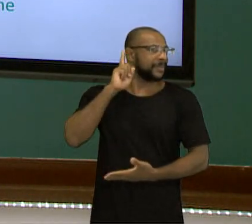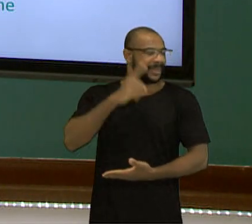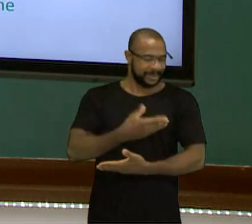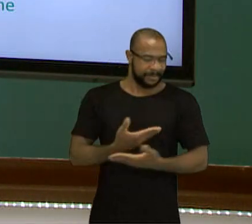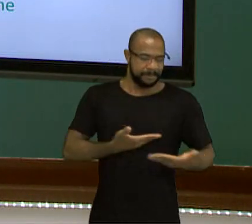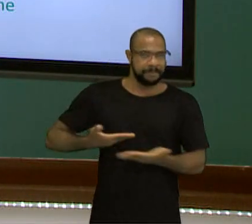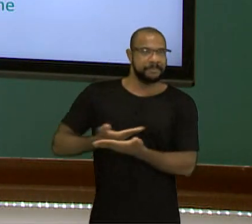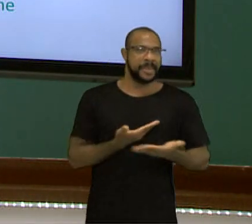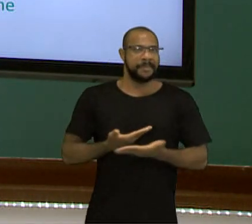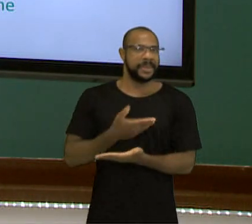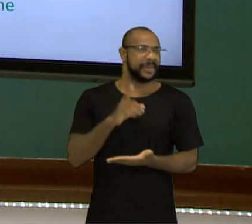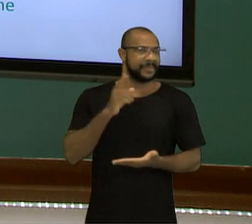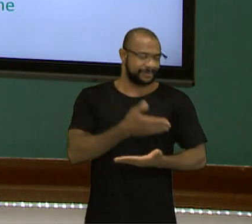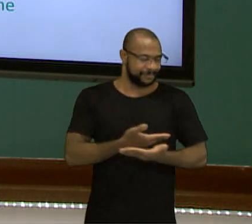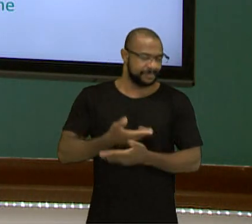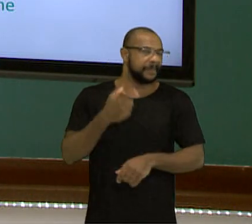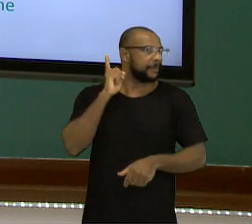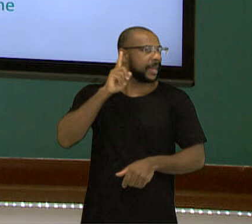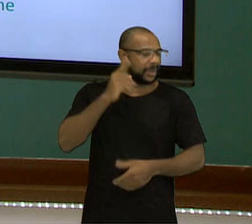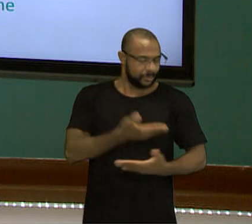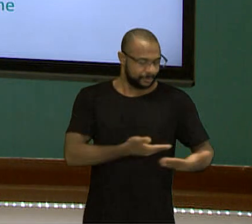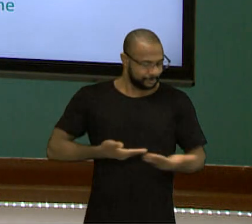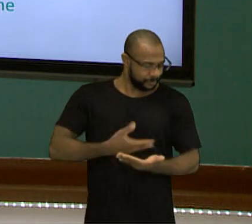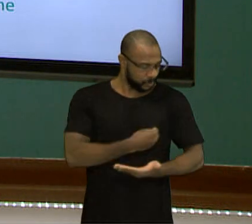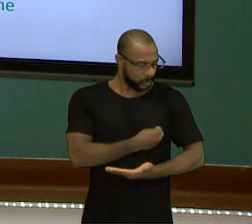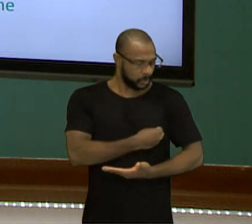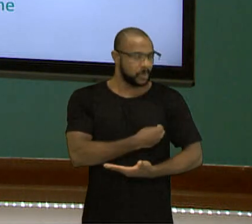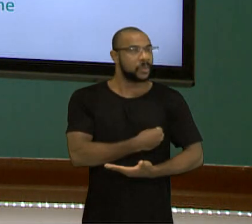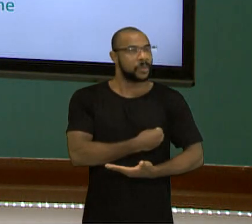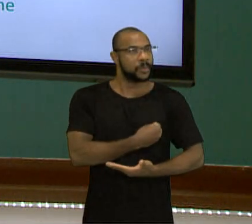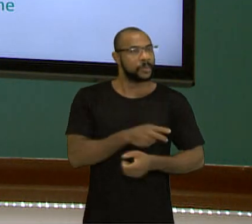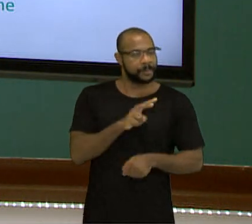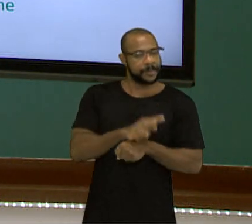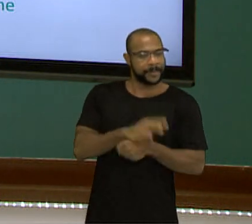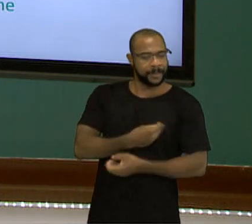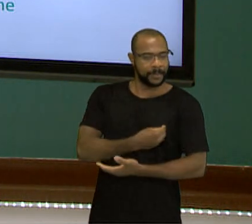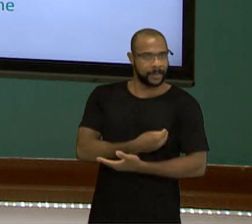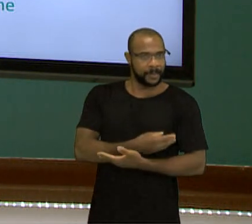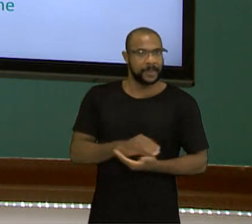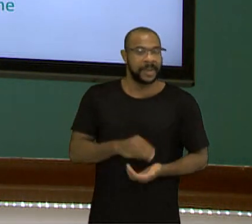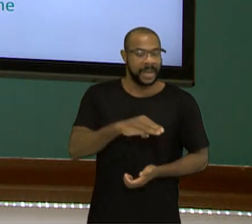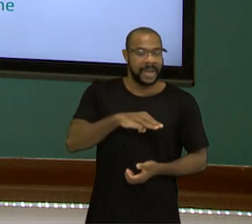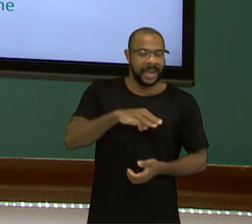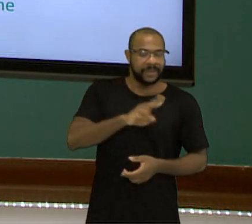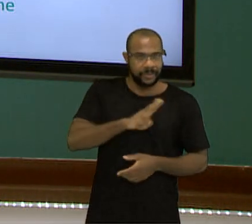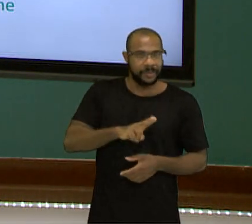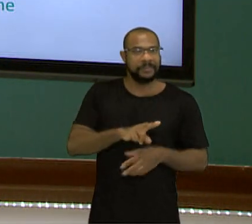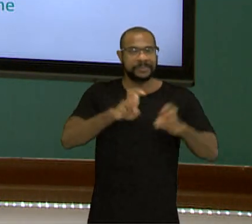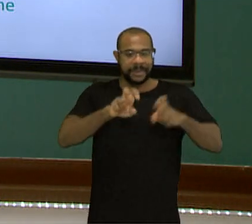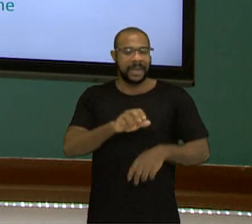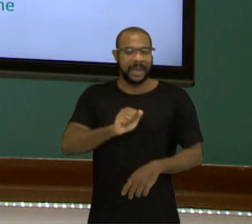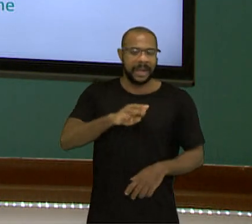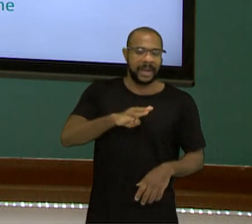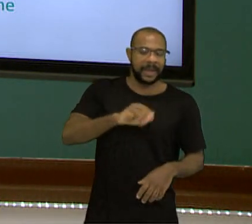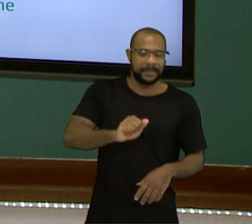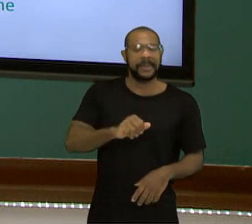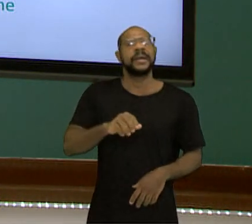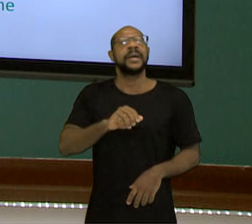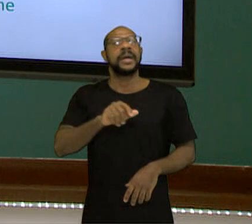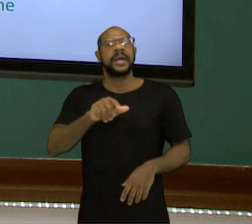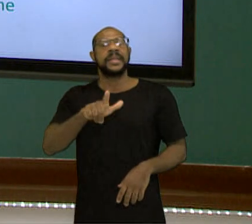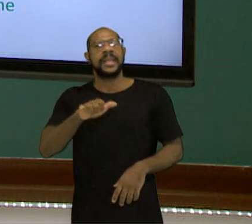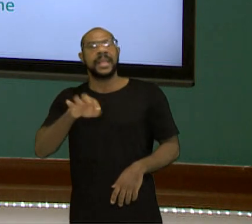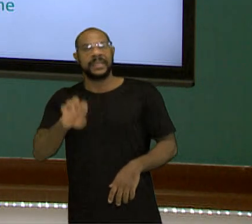prática comum no período colonial. E essas escravas elas eram conhecidas como amas de leite. E essa comparação da pintura